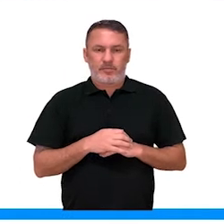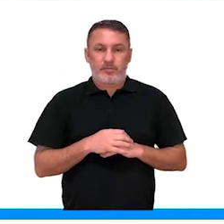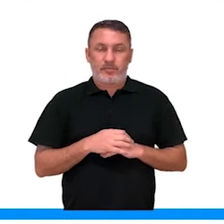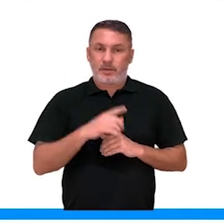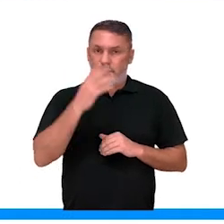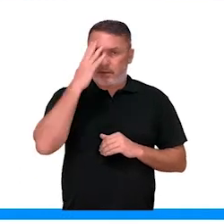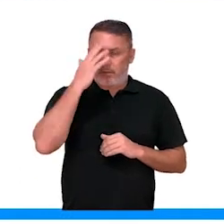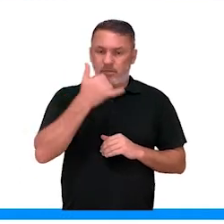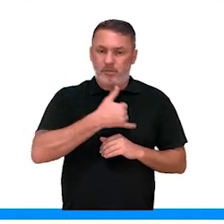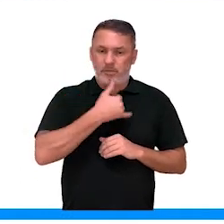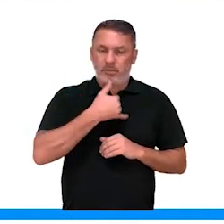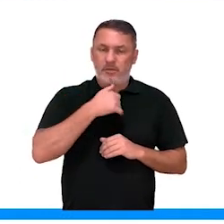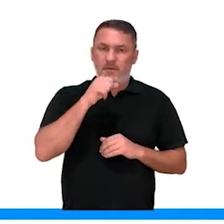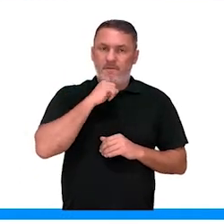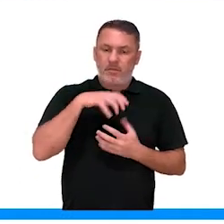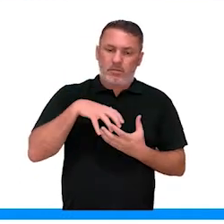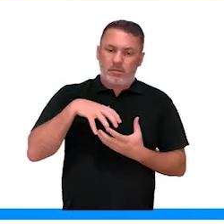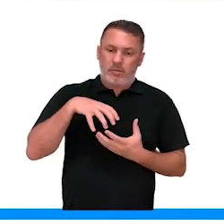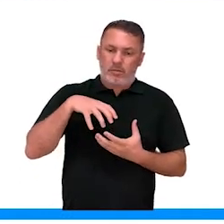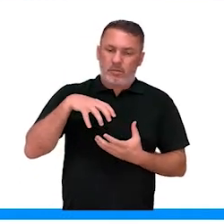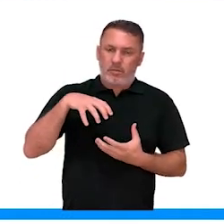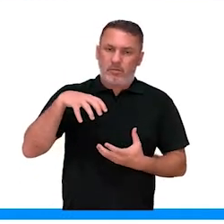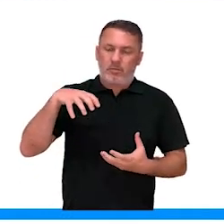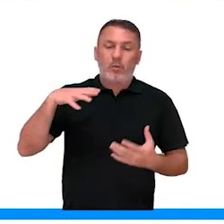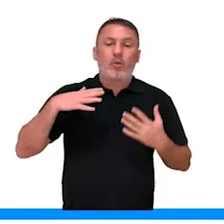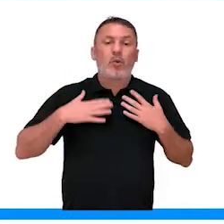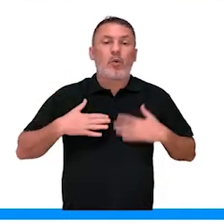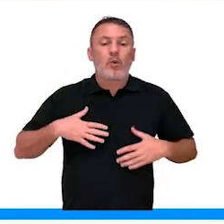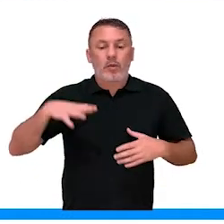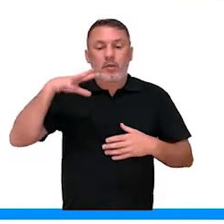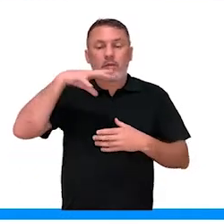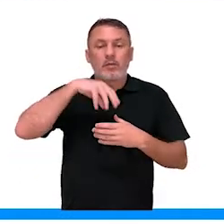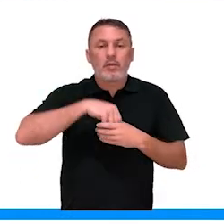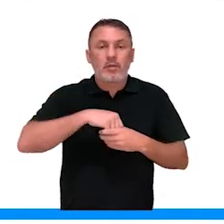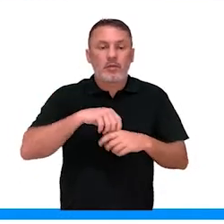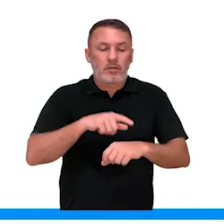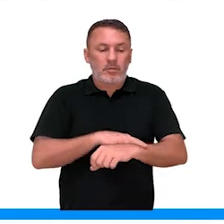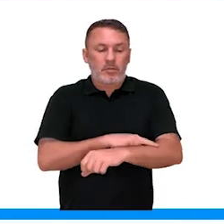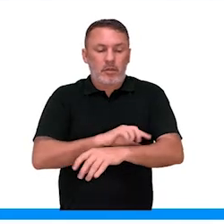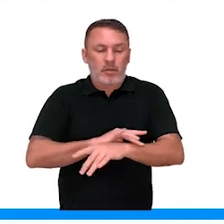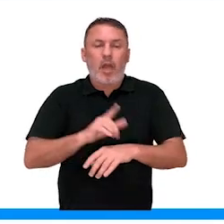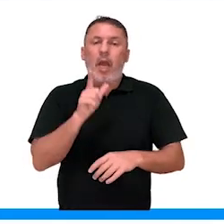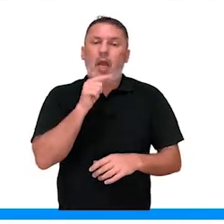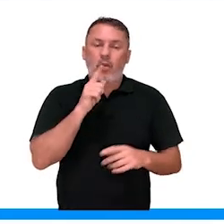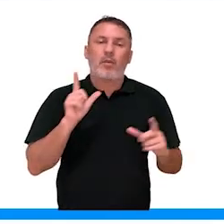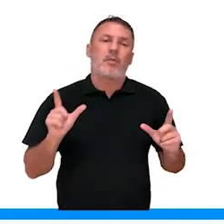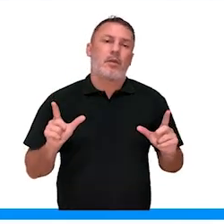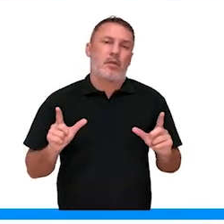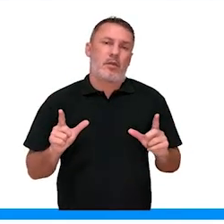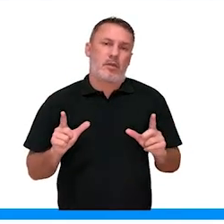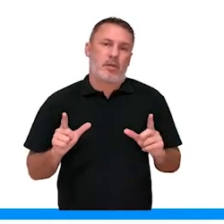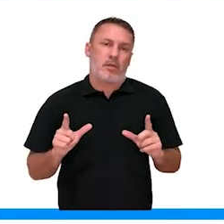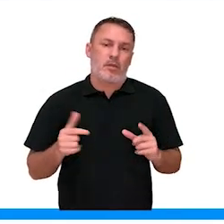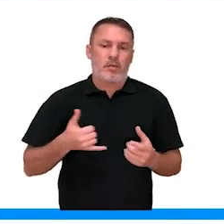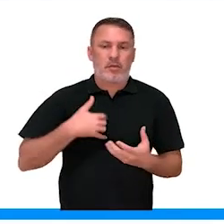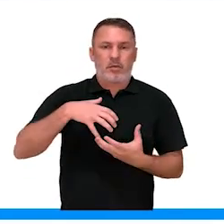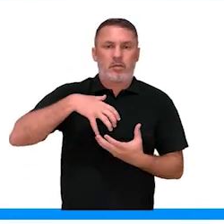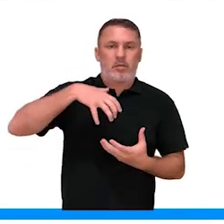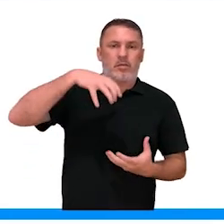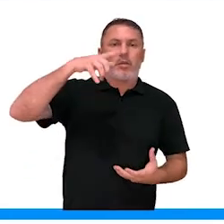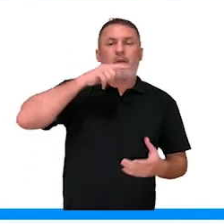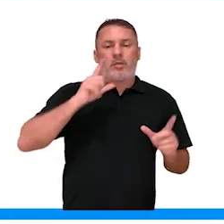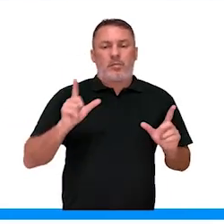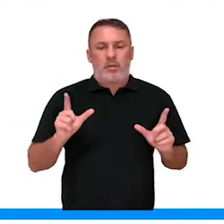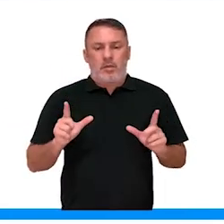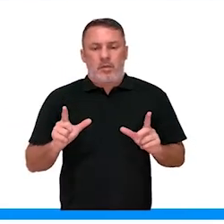vai envelhecendo, a nossa quantidade de água nos tecidos, ela vai diminuindo. E isso a gente